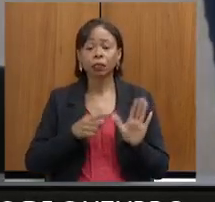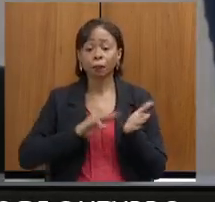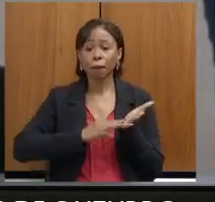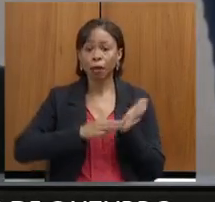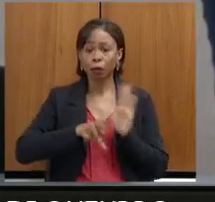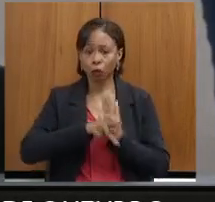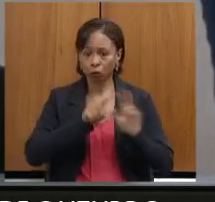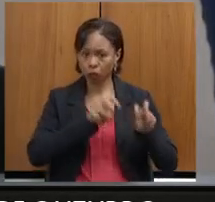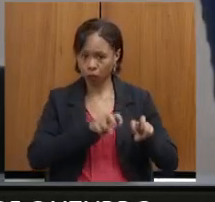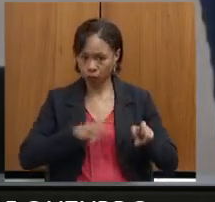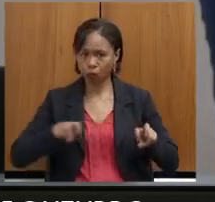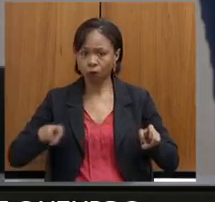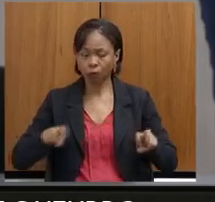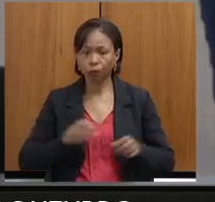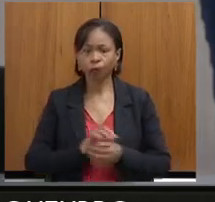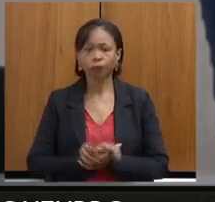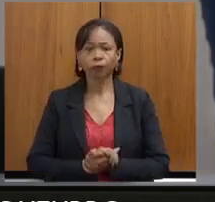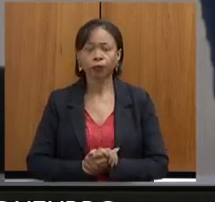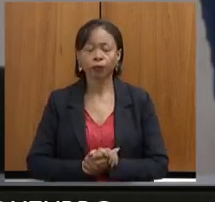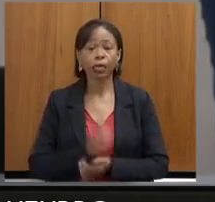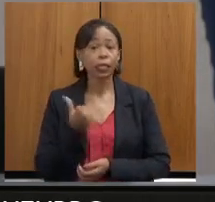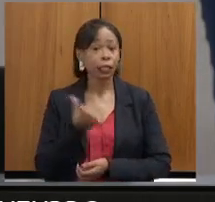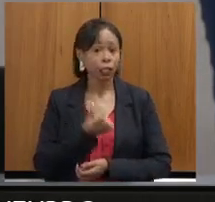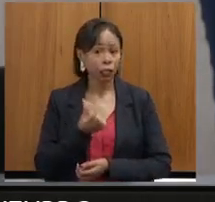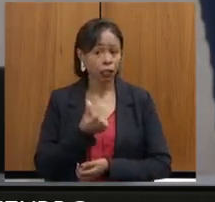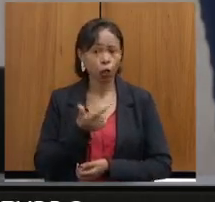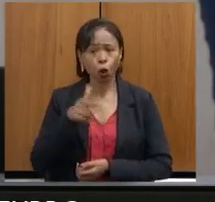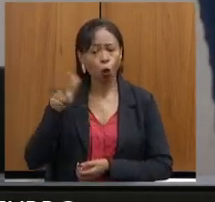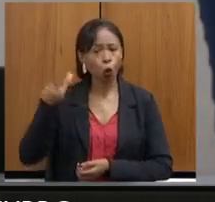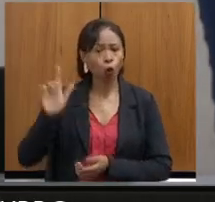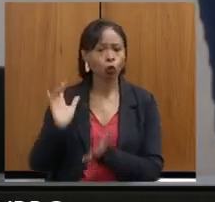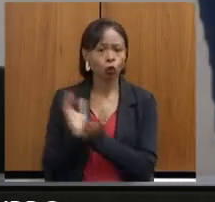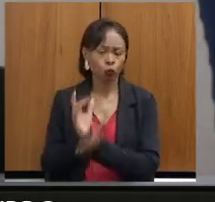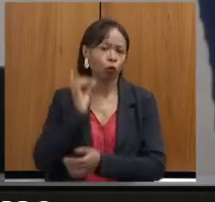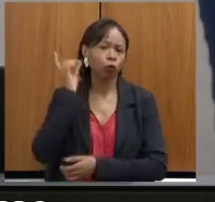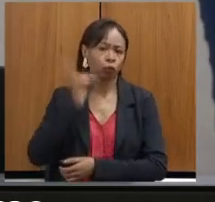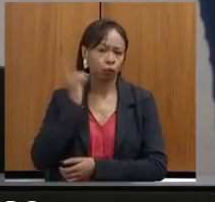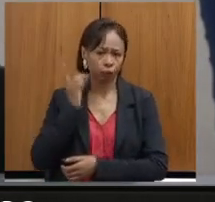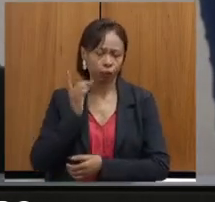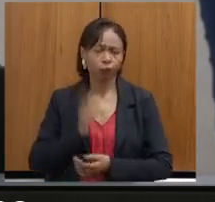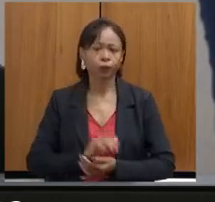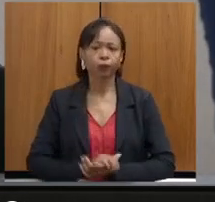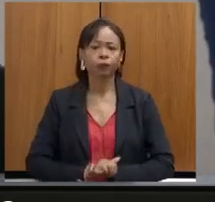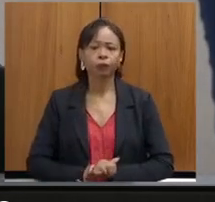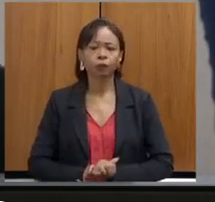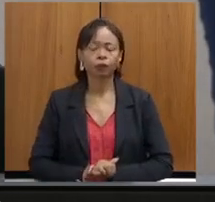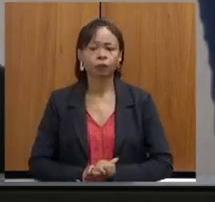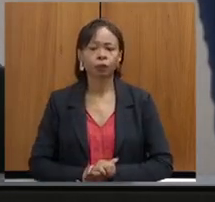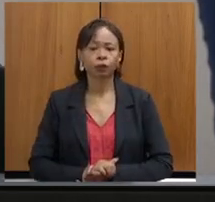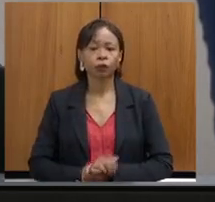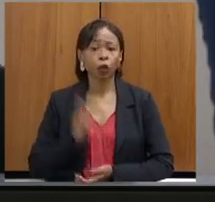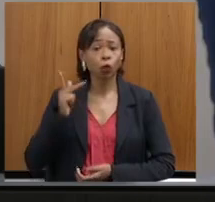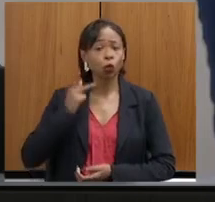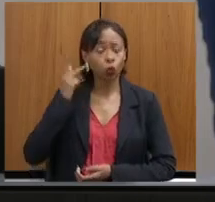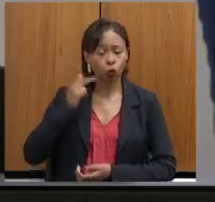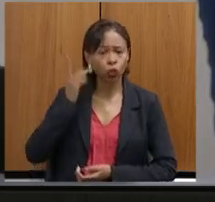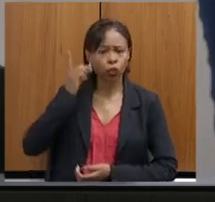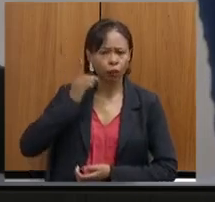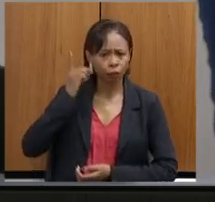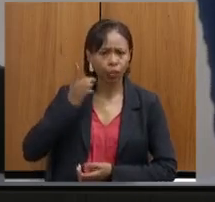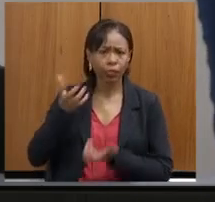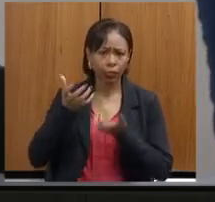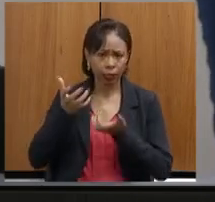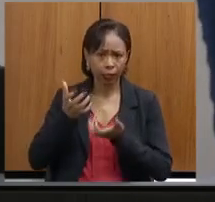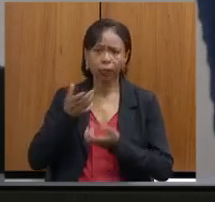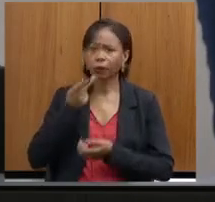membros da mesa por ordem de inscrição seis demais parlamentares por hora descrição os parlamentares que desejaram fazer